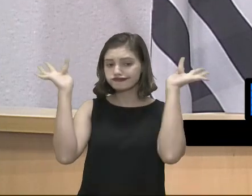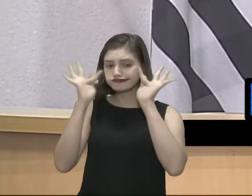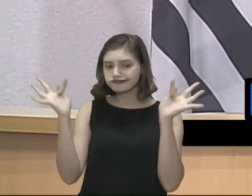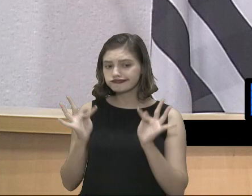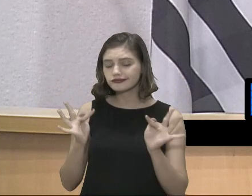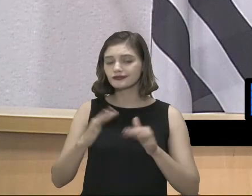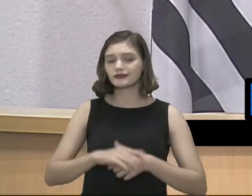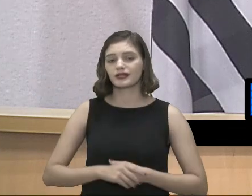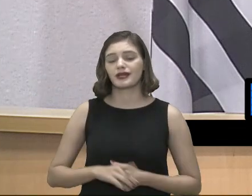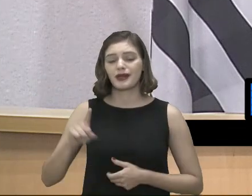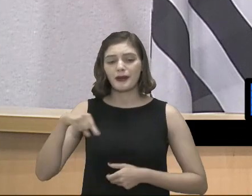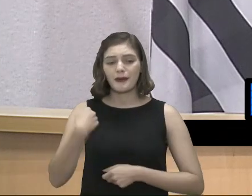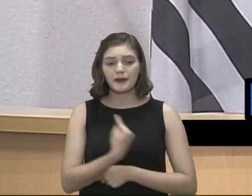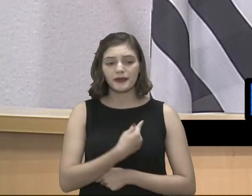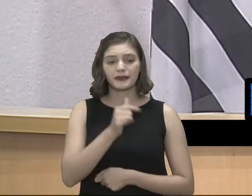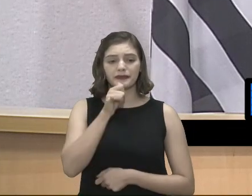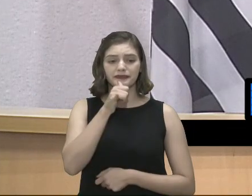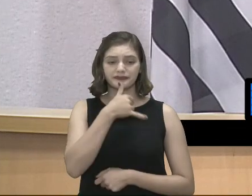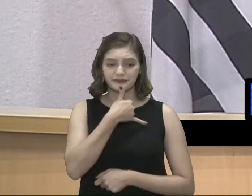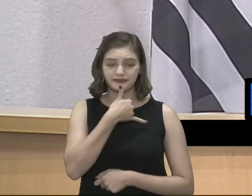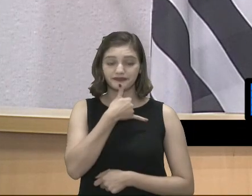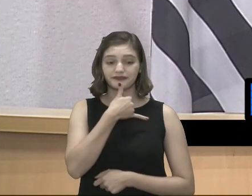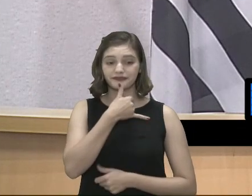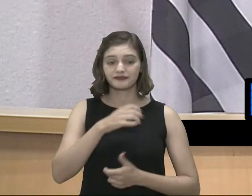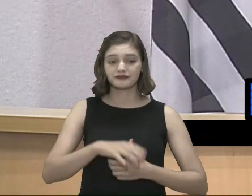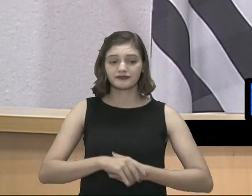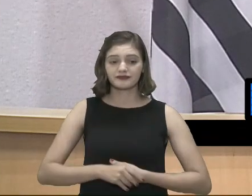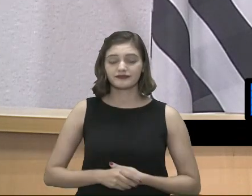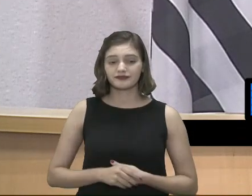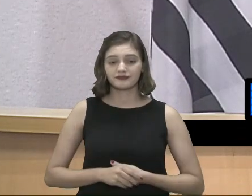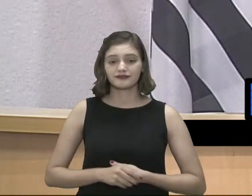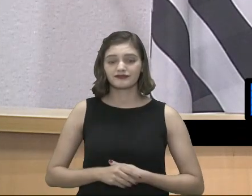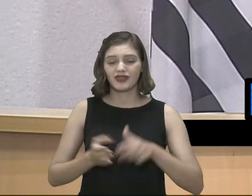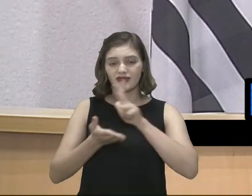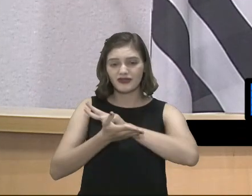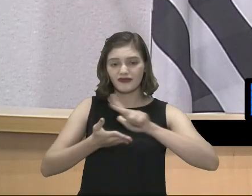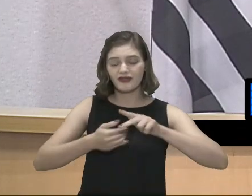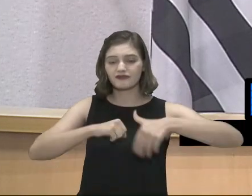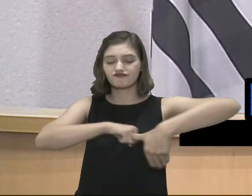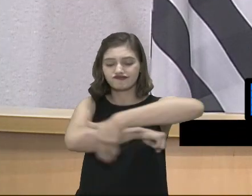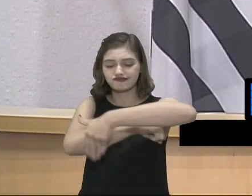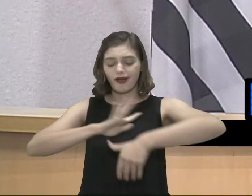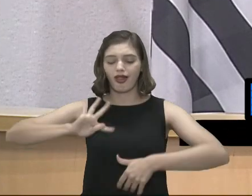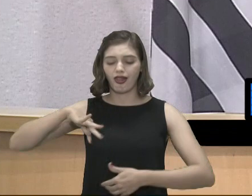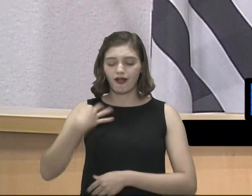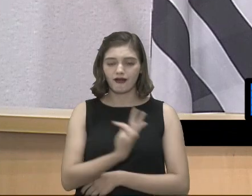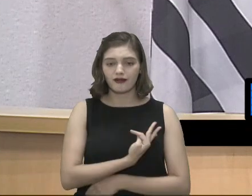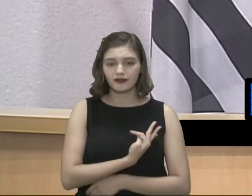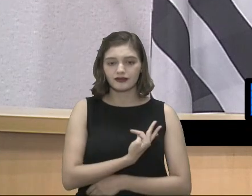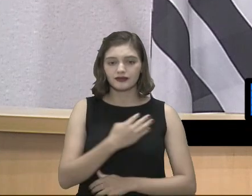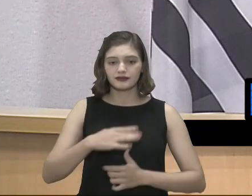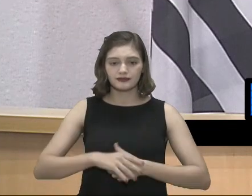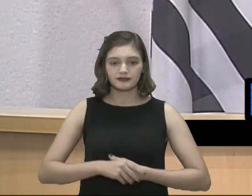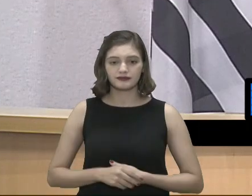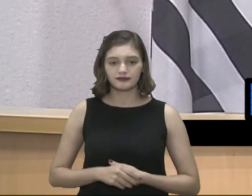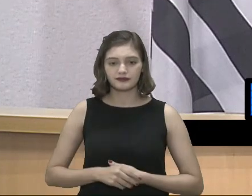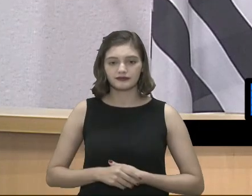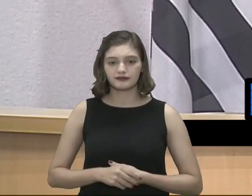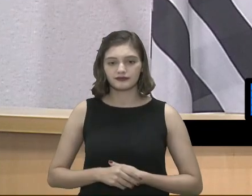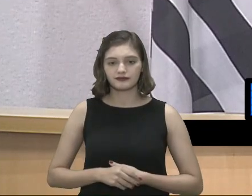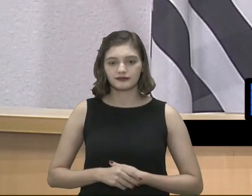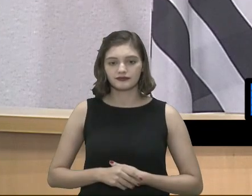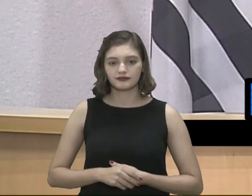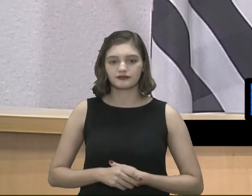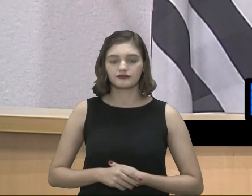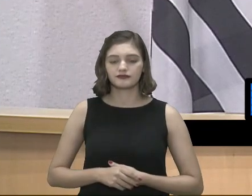Mas que me entristece muito, tem bastante trans na rua. E eu